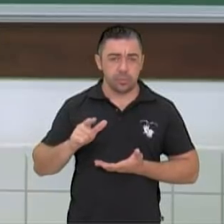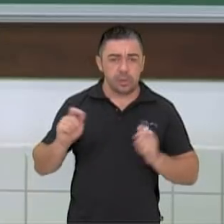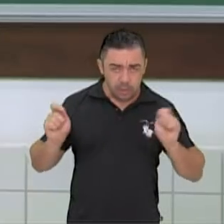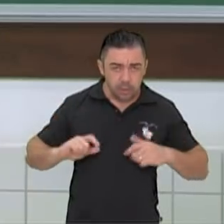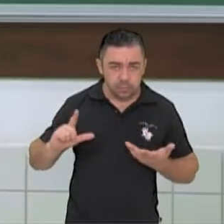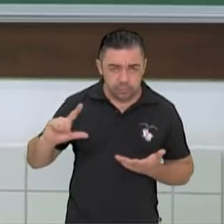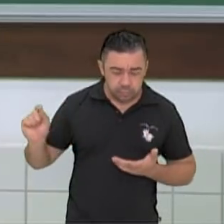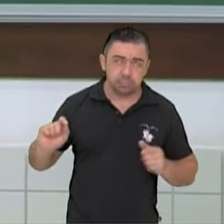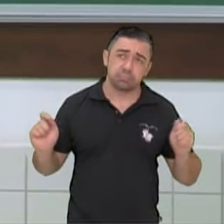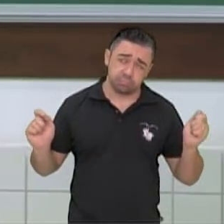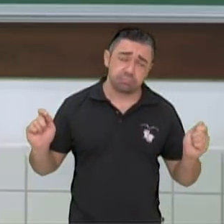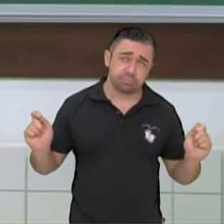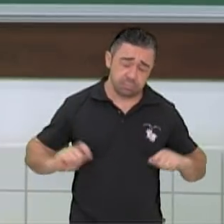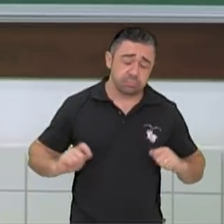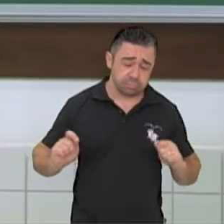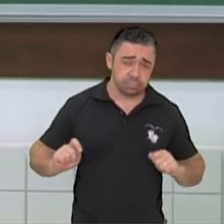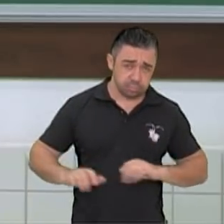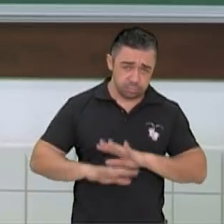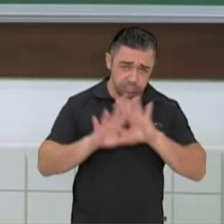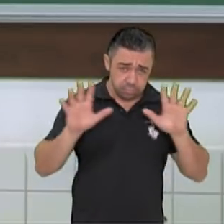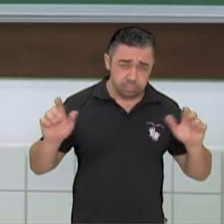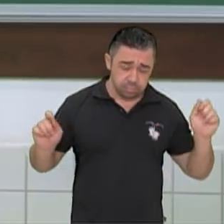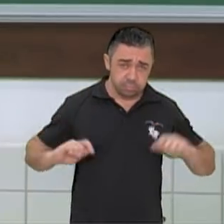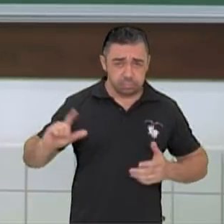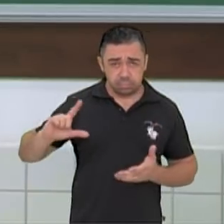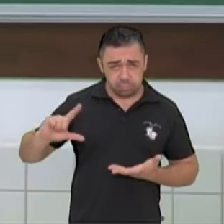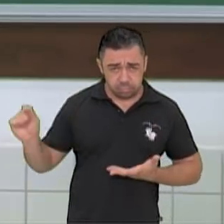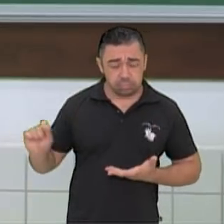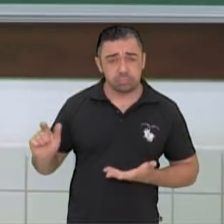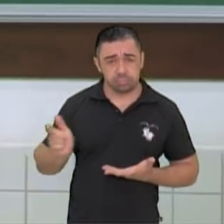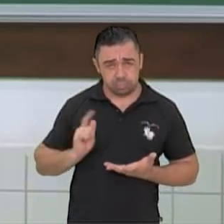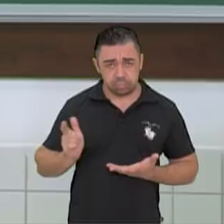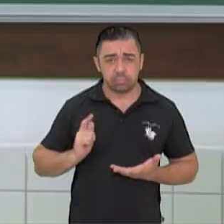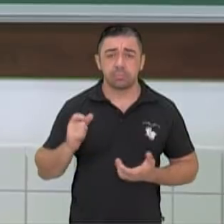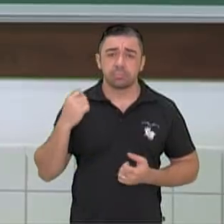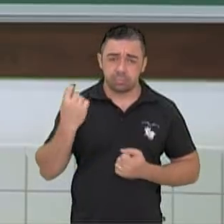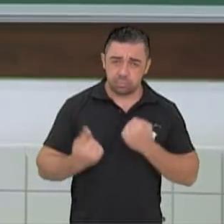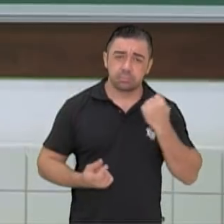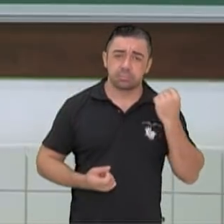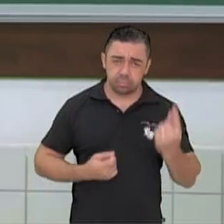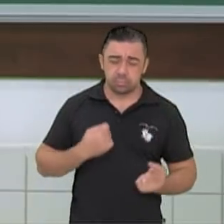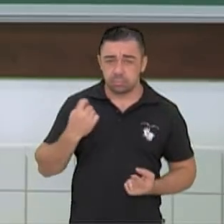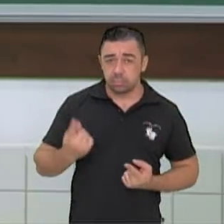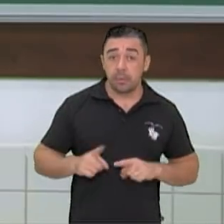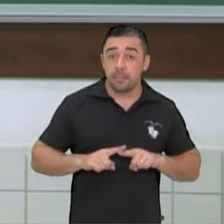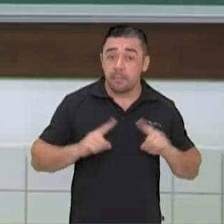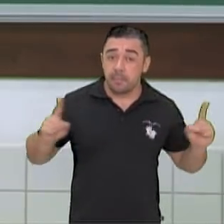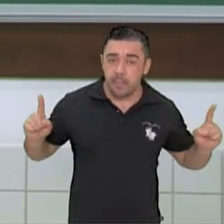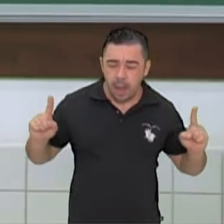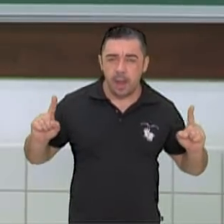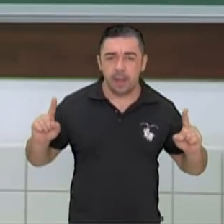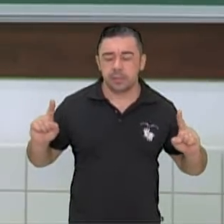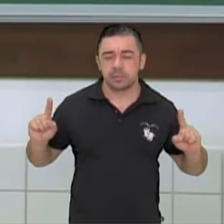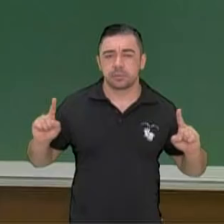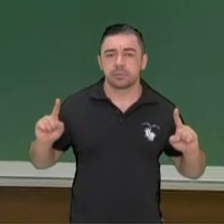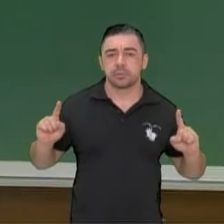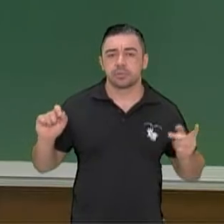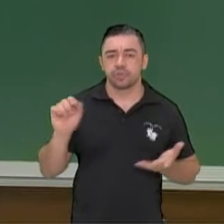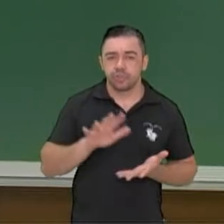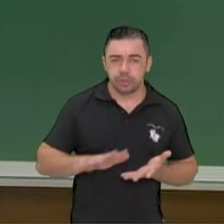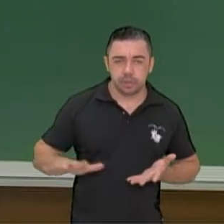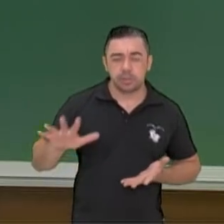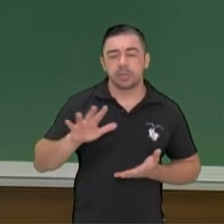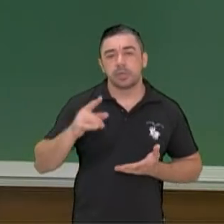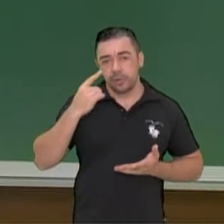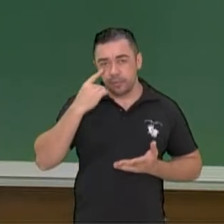professor? Claro que tinha como. É claro que tem a exceção. Né? Mas, de modo geral, claro que eu já